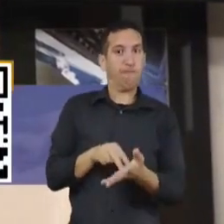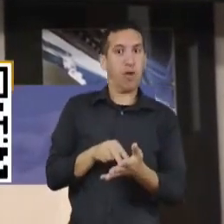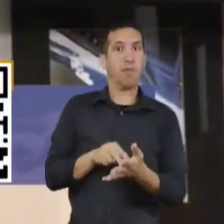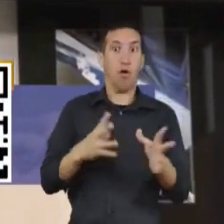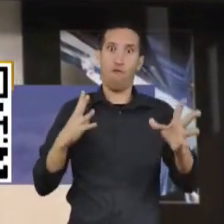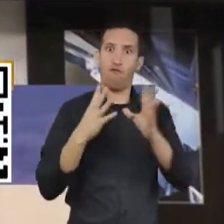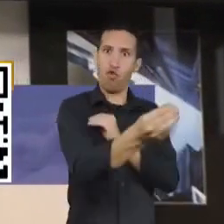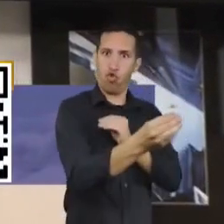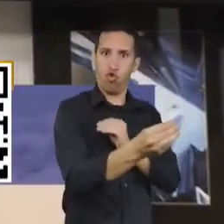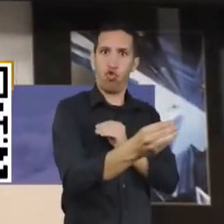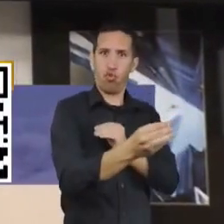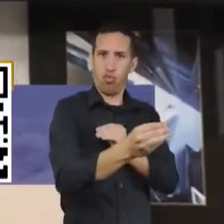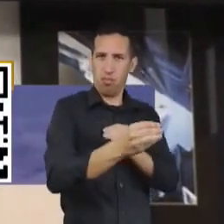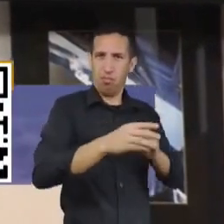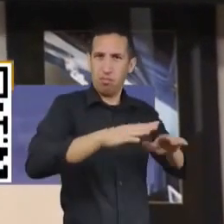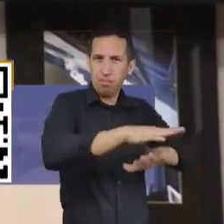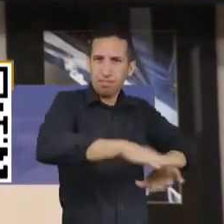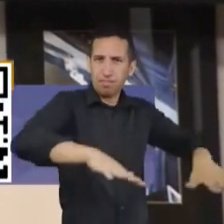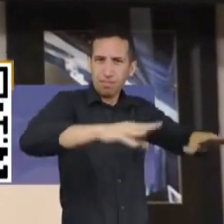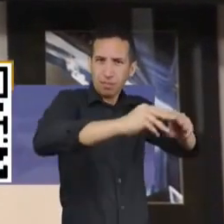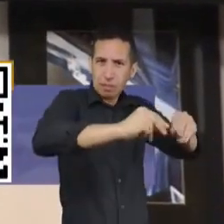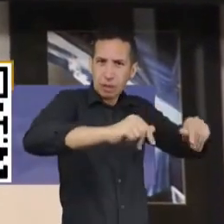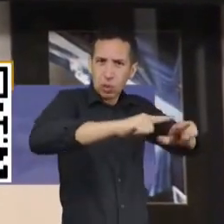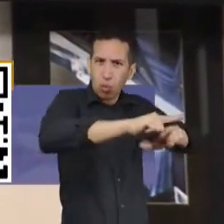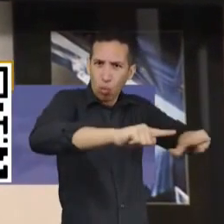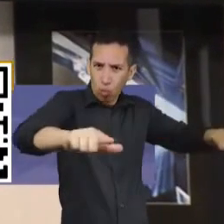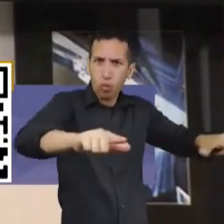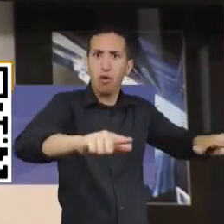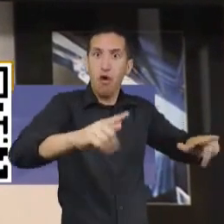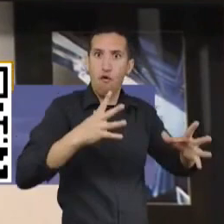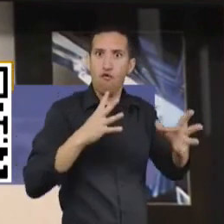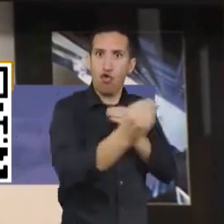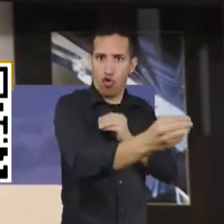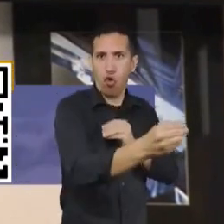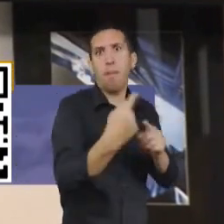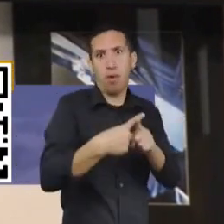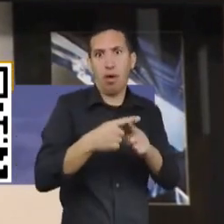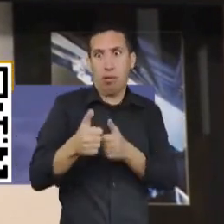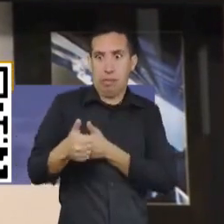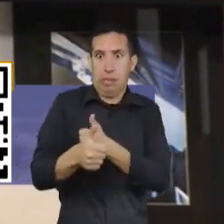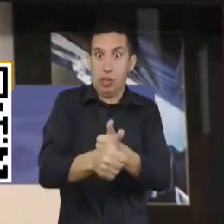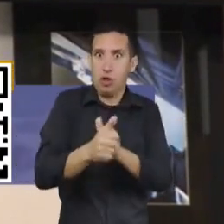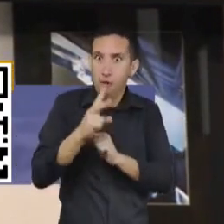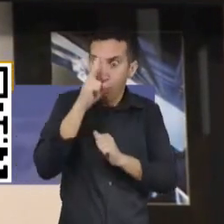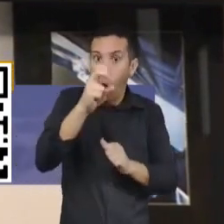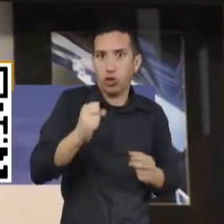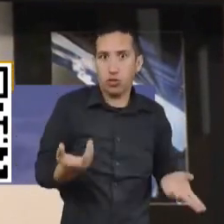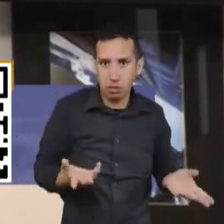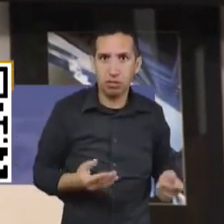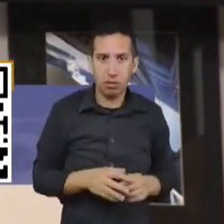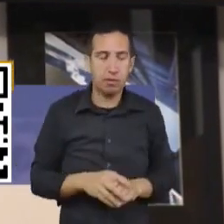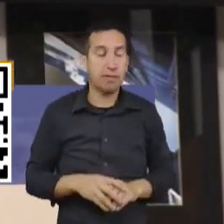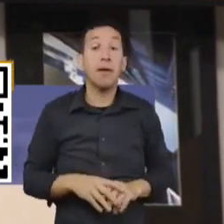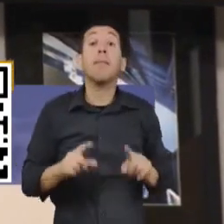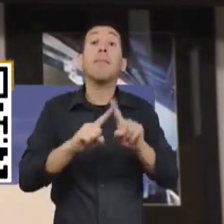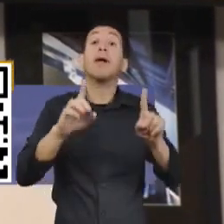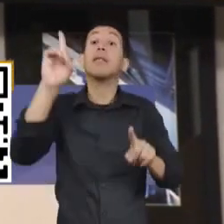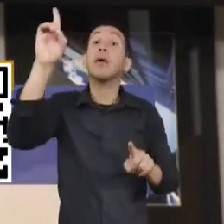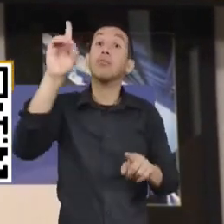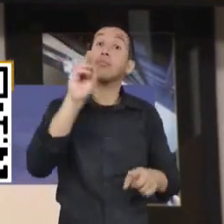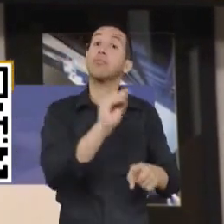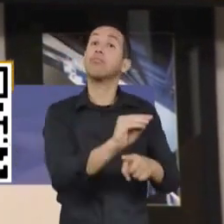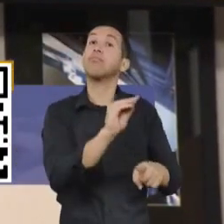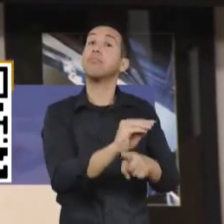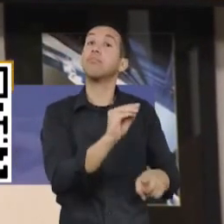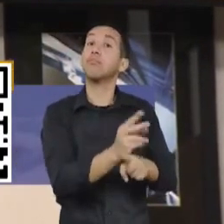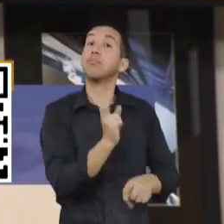fugiu para o deserto porque a Perseguição é muito forte então fugiu para o deserto mas é importante você saber que Deus